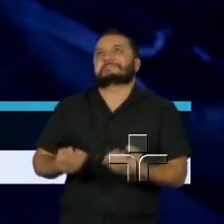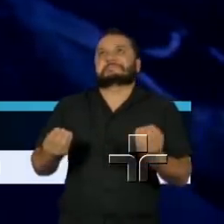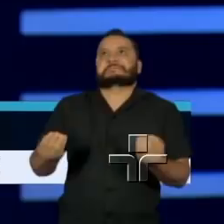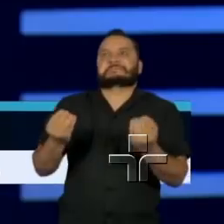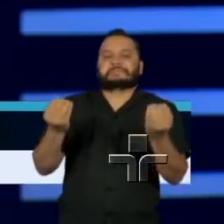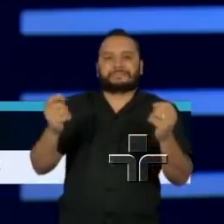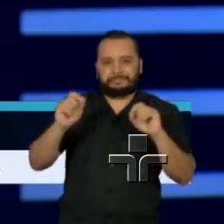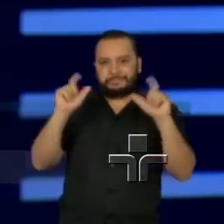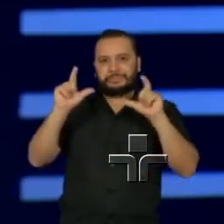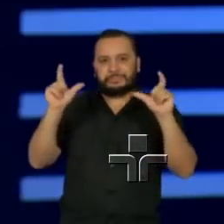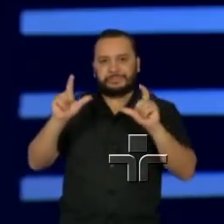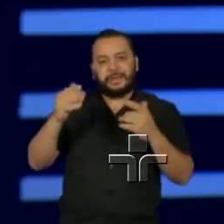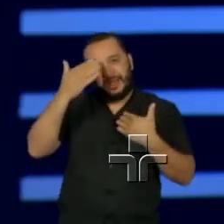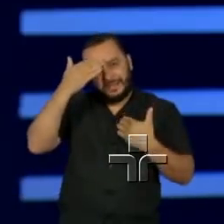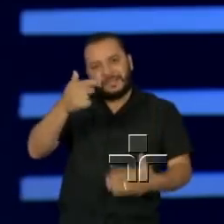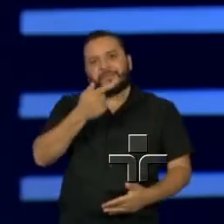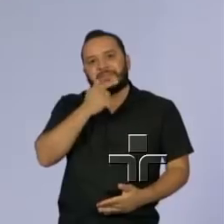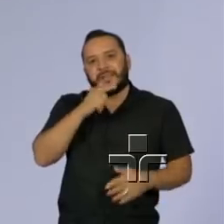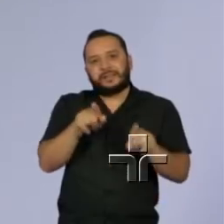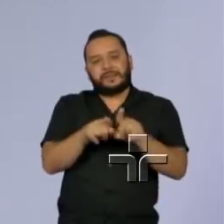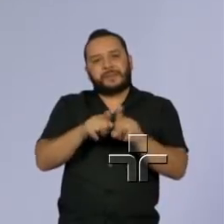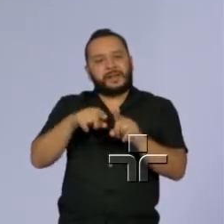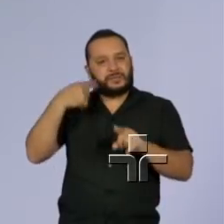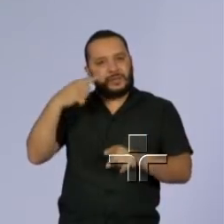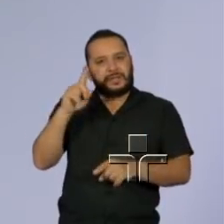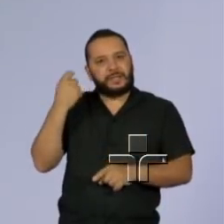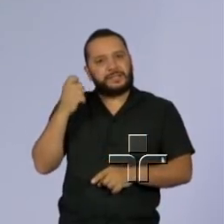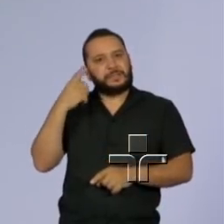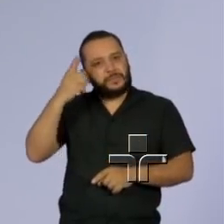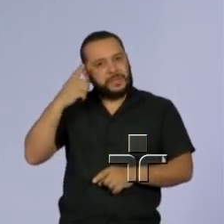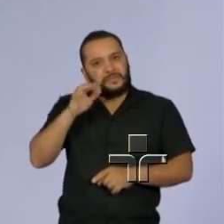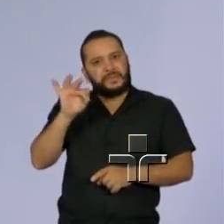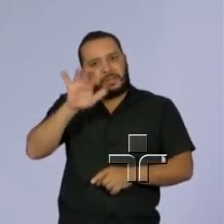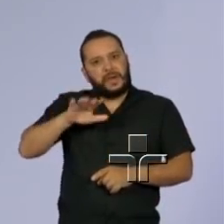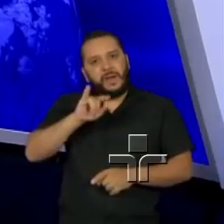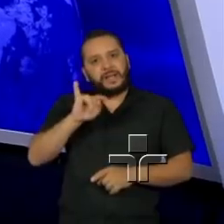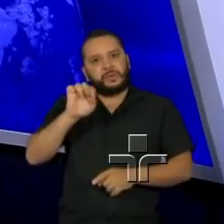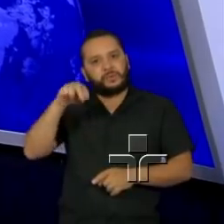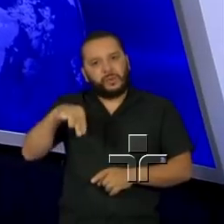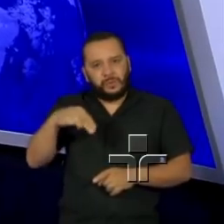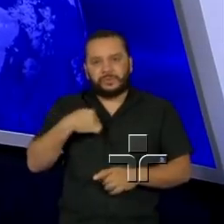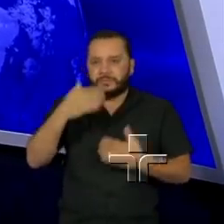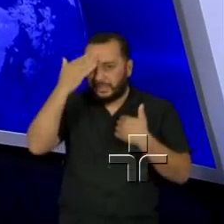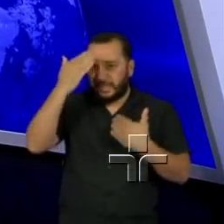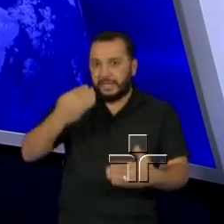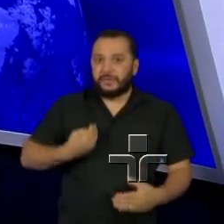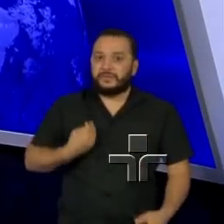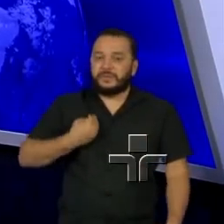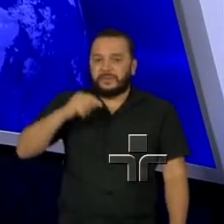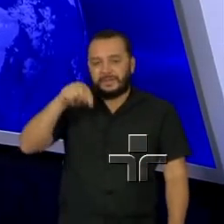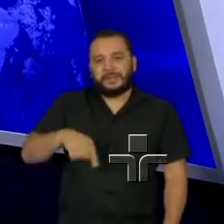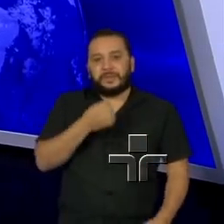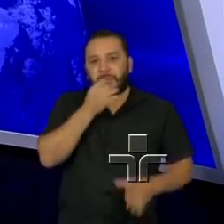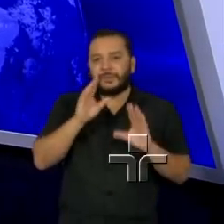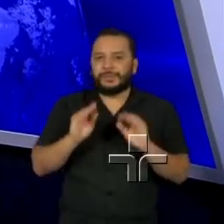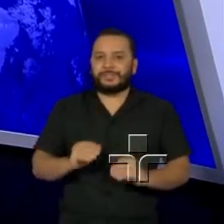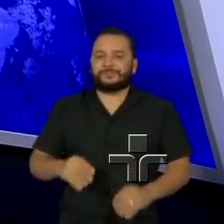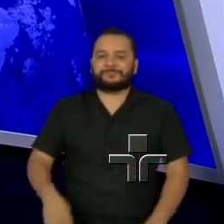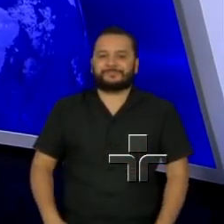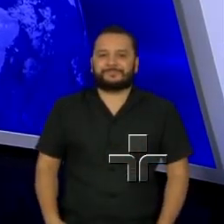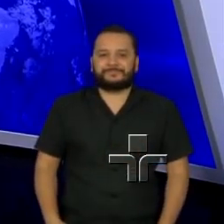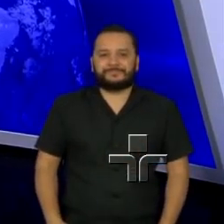do historiador Marco Antônio Villa e do advogado e ex-deputado federal Ayrton Soares. Muito obrigada pela companhia. Boa noite. Boa noite. Boa